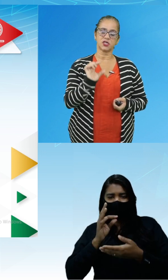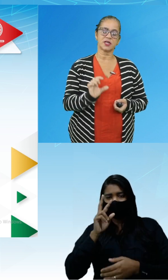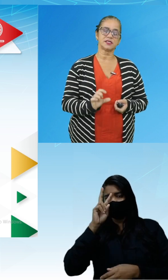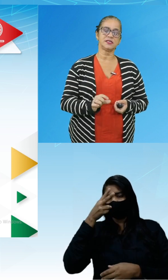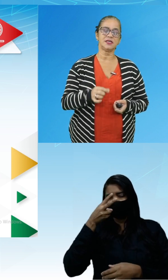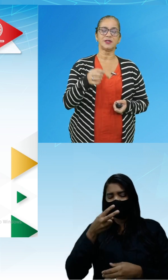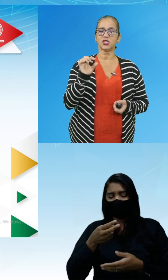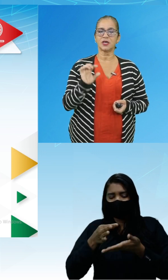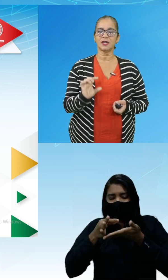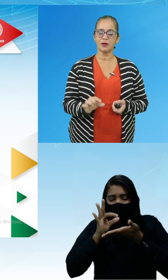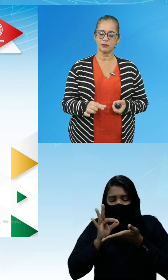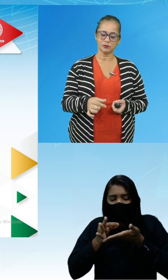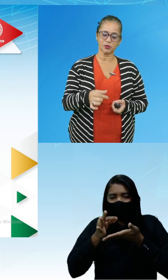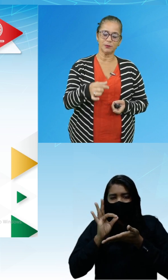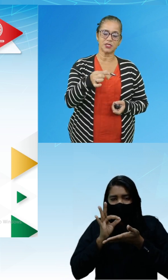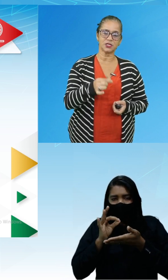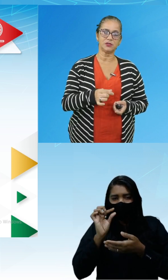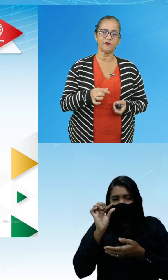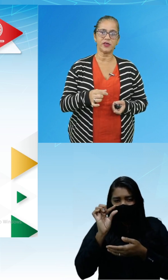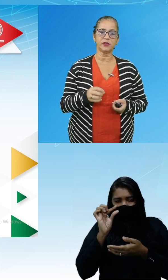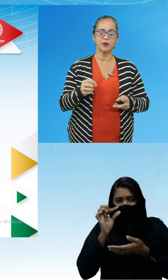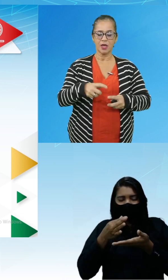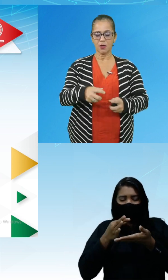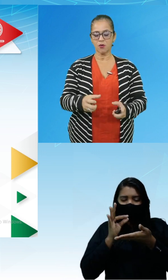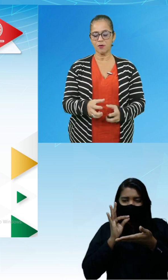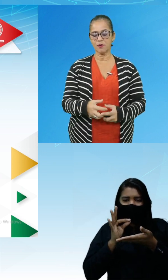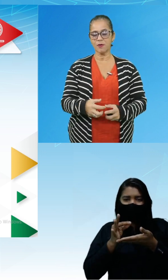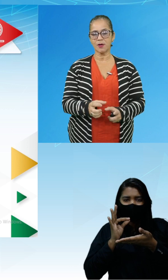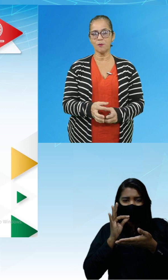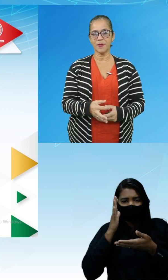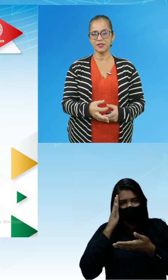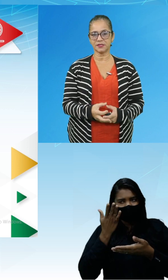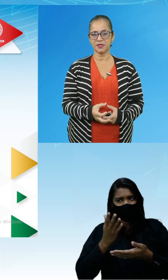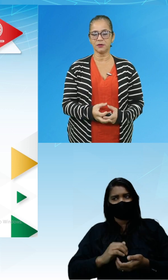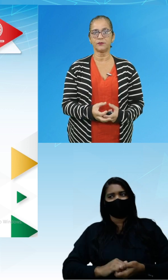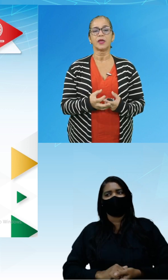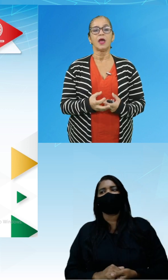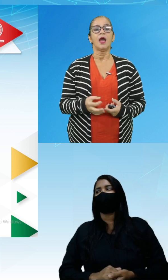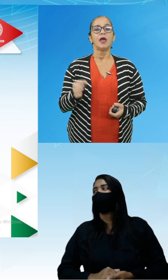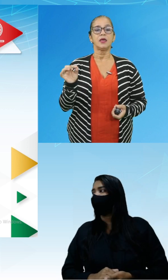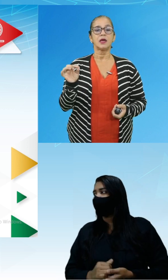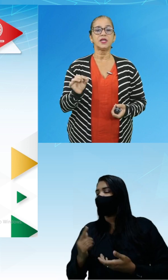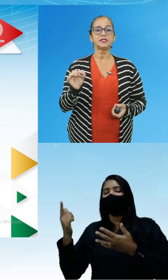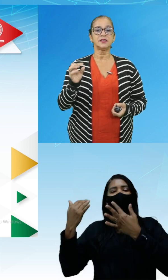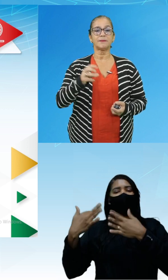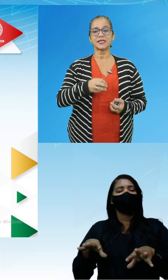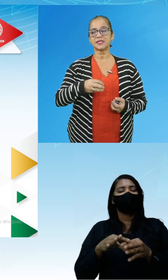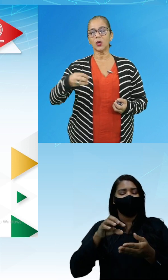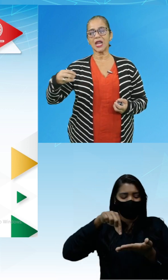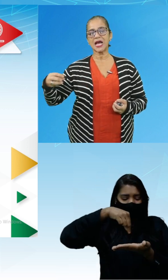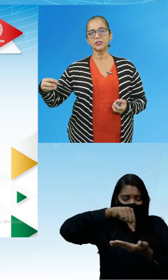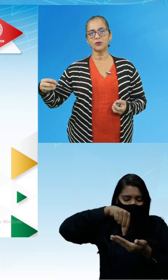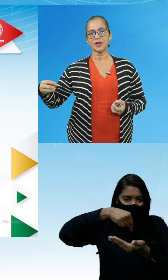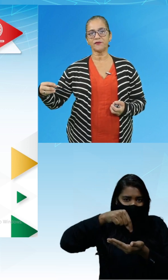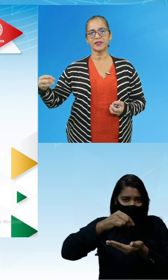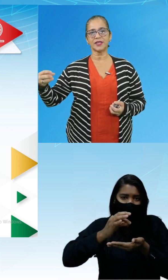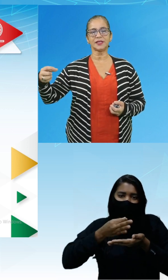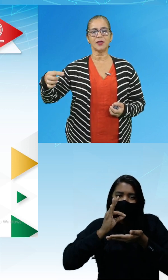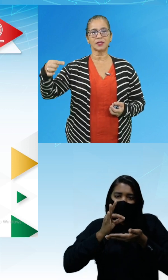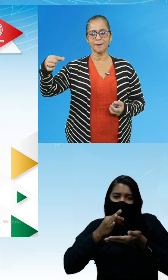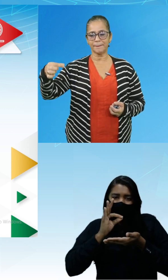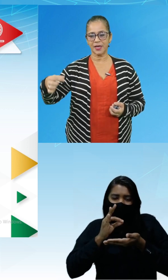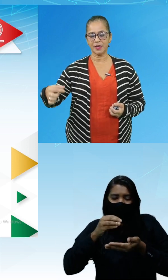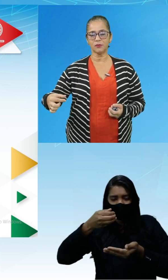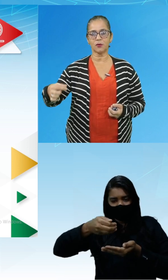A xícarazinha, não é xícara não, é um tão bonitinho de vidro com um pirizinho e a colherzinha. Mas ao lado do café tem que